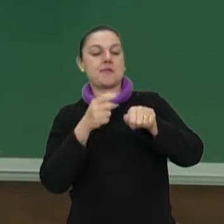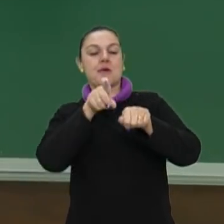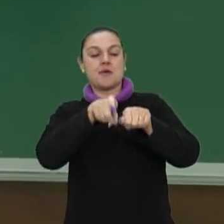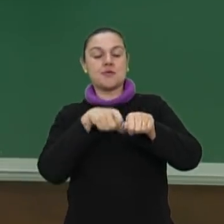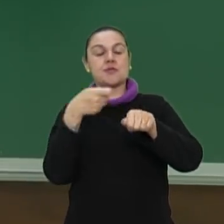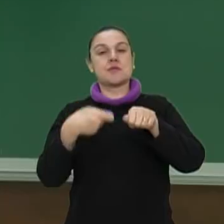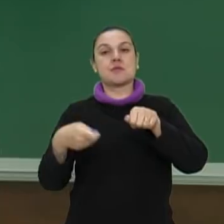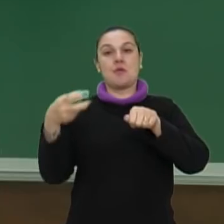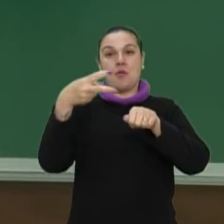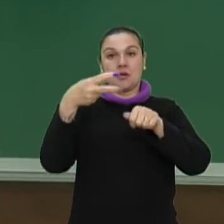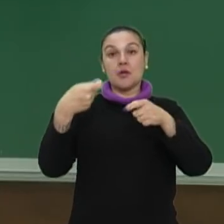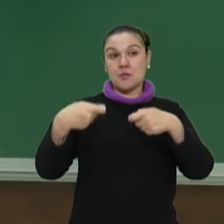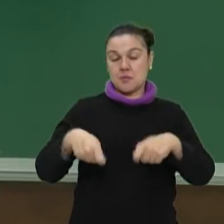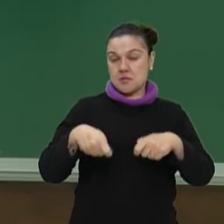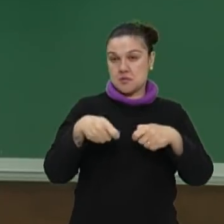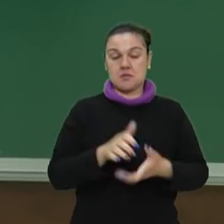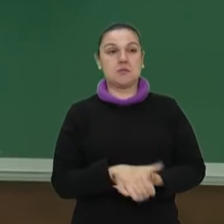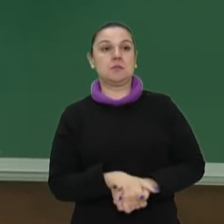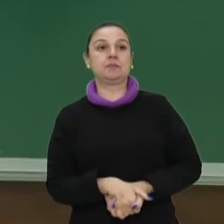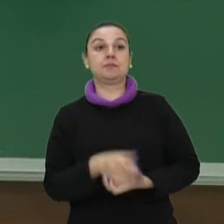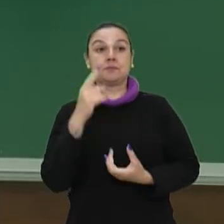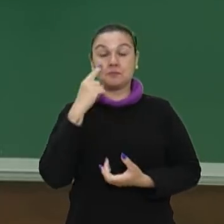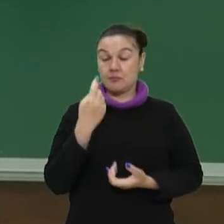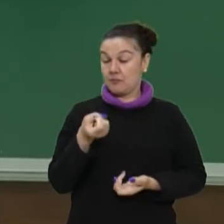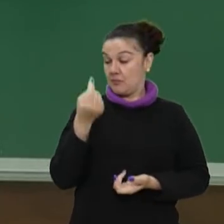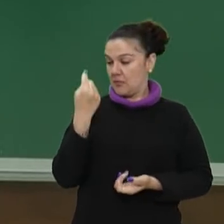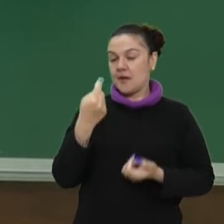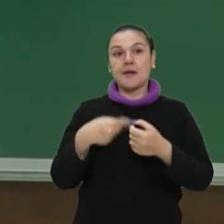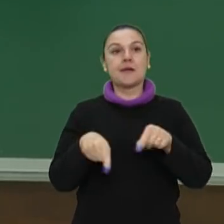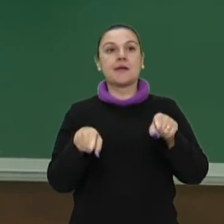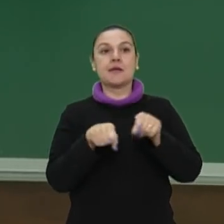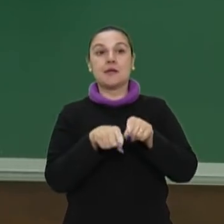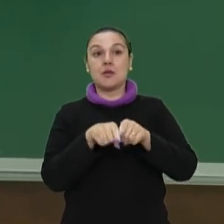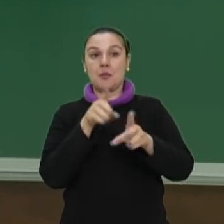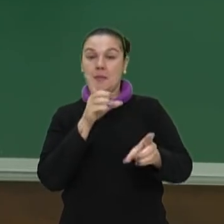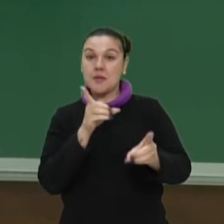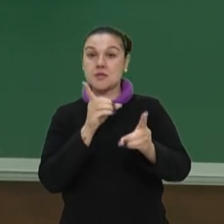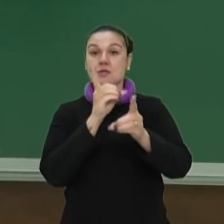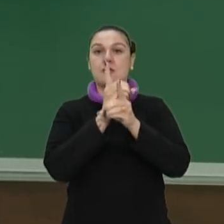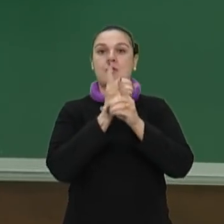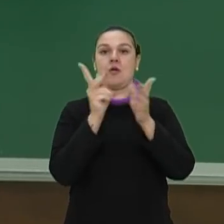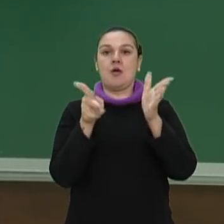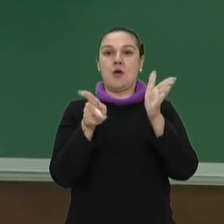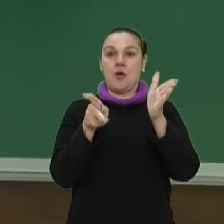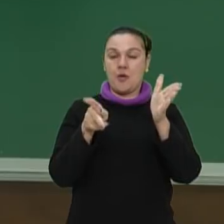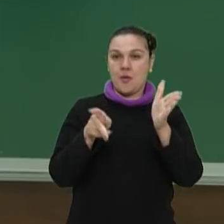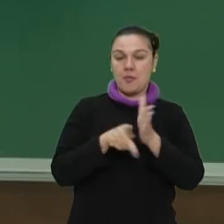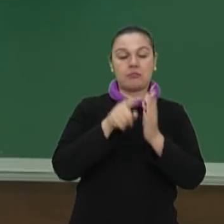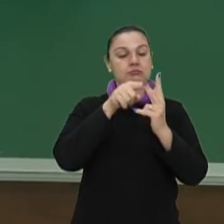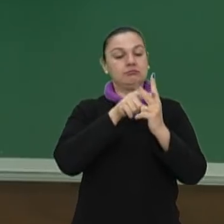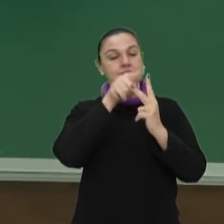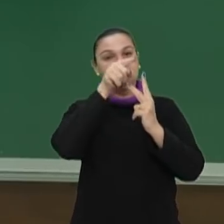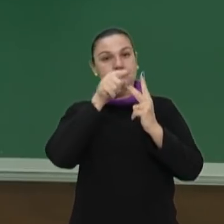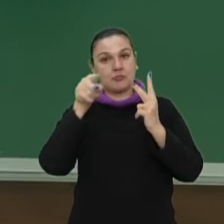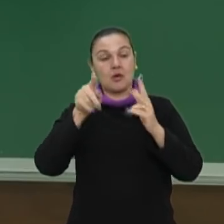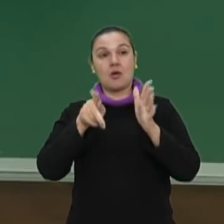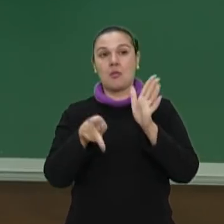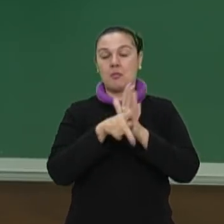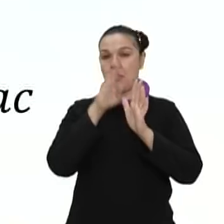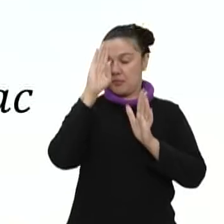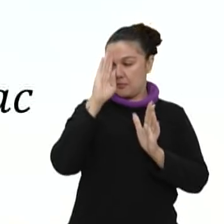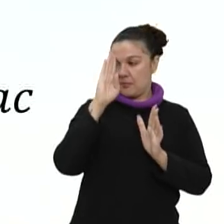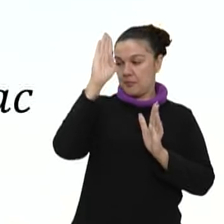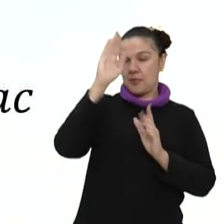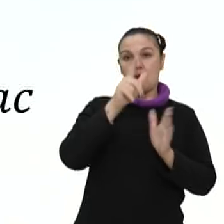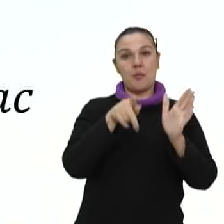aparecer, ok? Bom, a gente viu ainda que para calcular as raízes de uma equação do segundo grau, uma das formas de calcular as